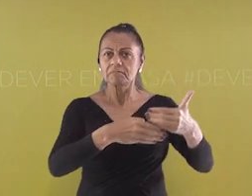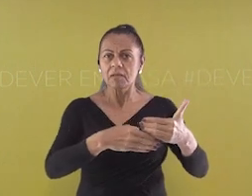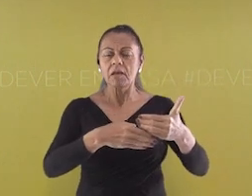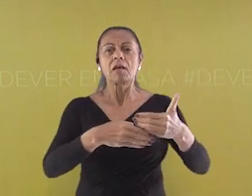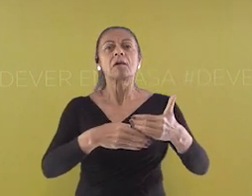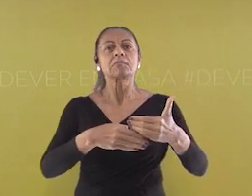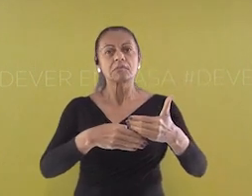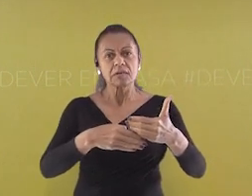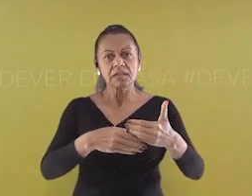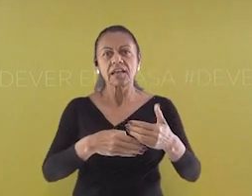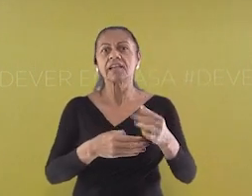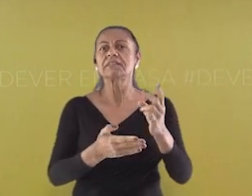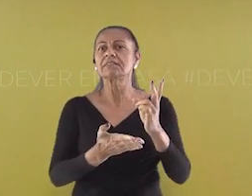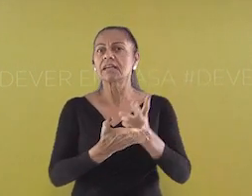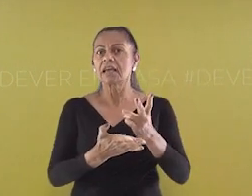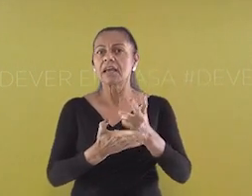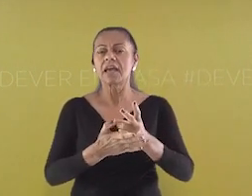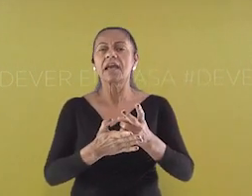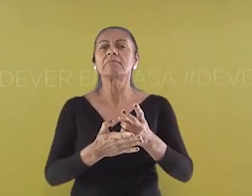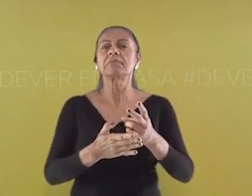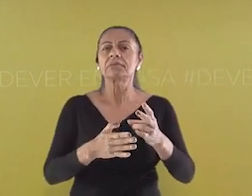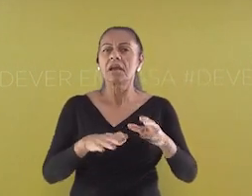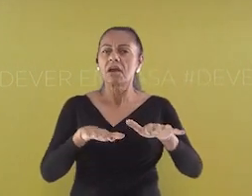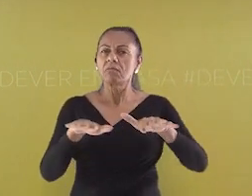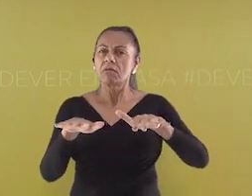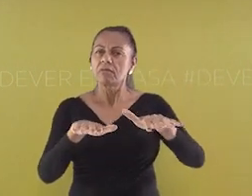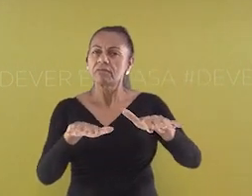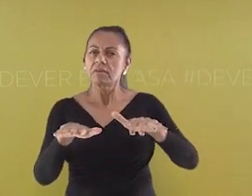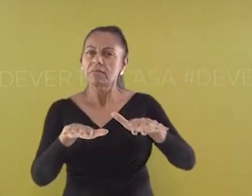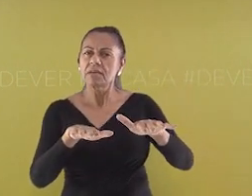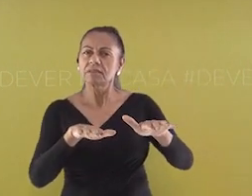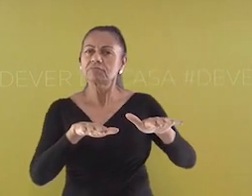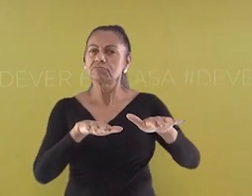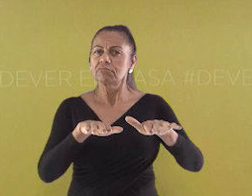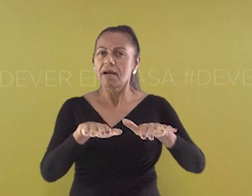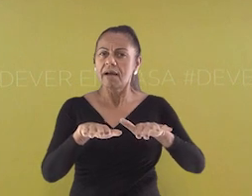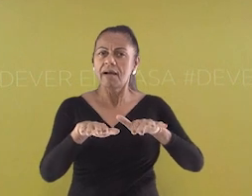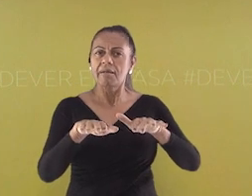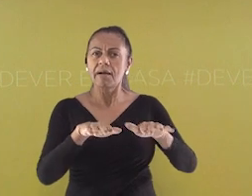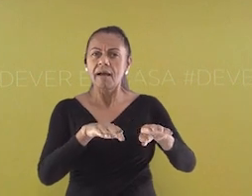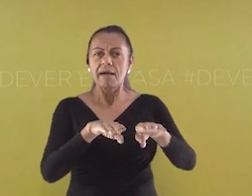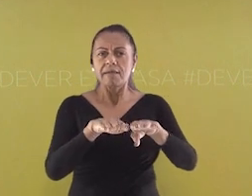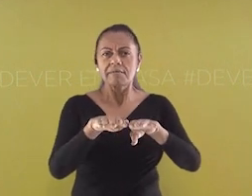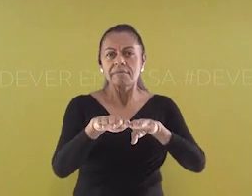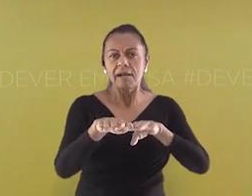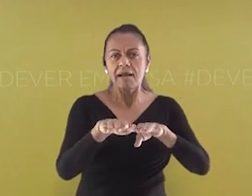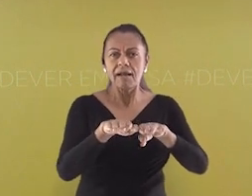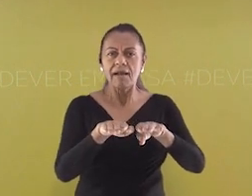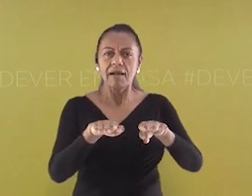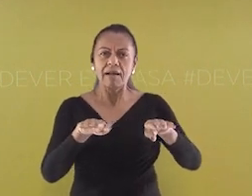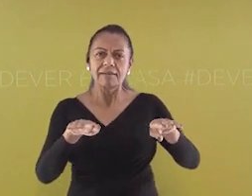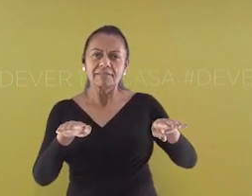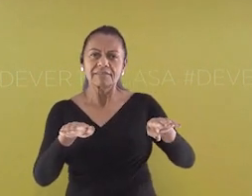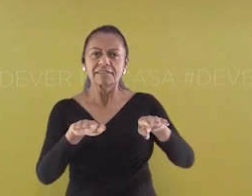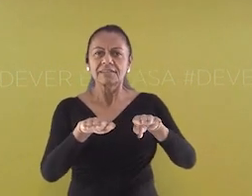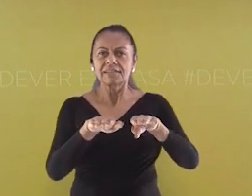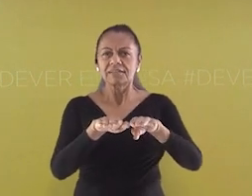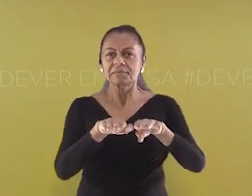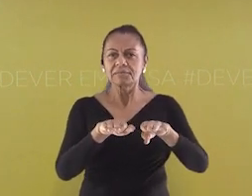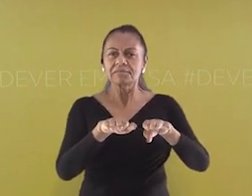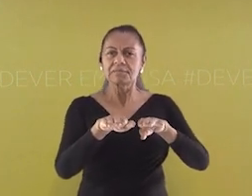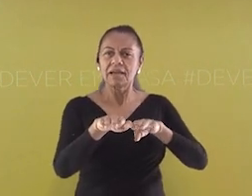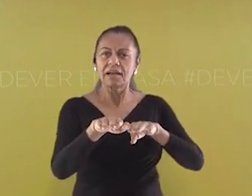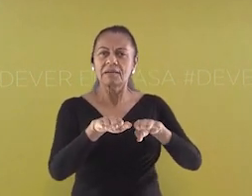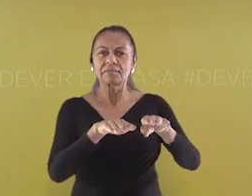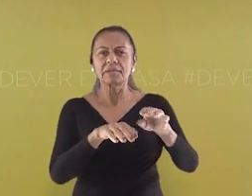que na verdade estão em constante, mas bastante lento movimento, e se movem se chocando ou